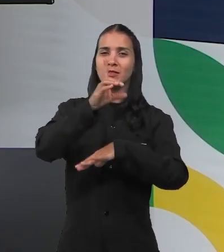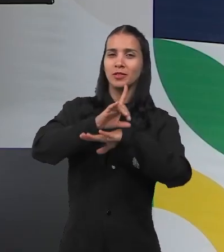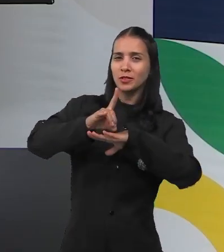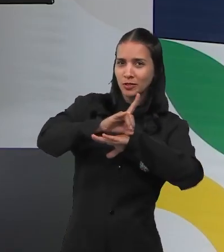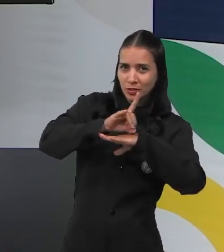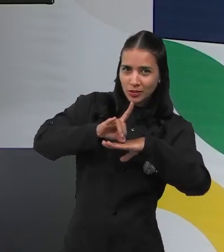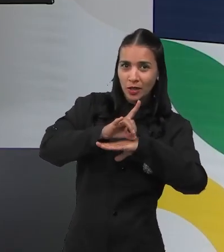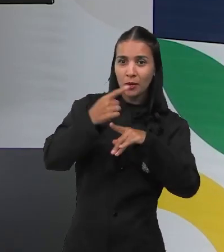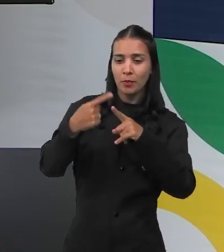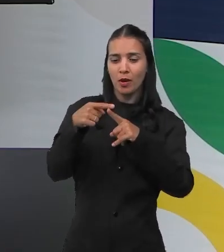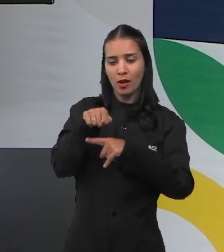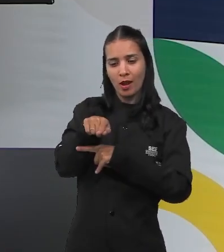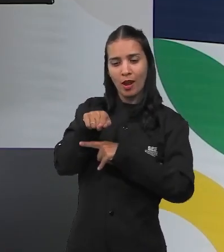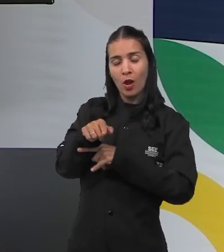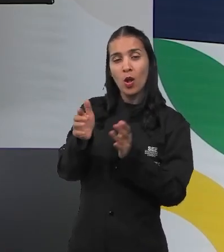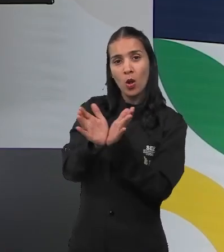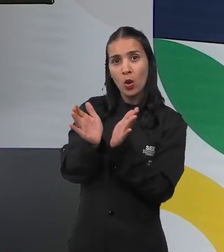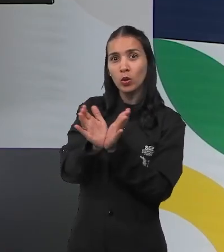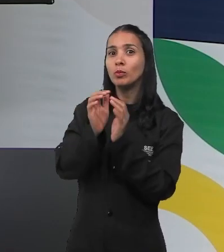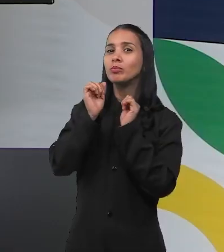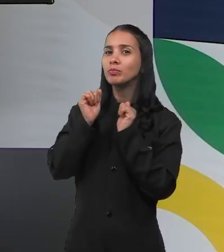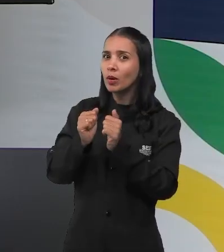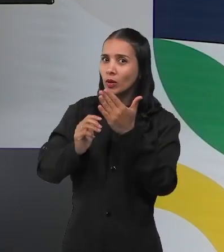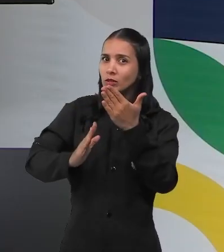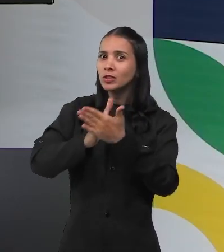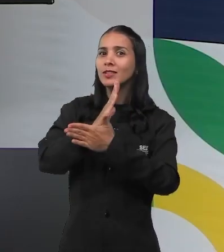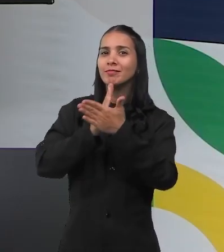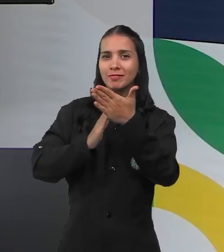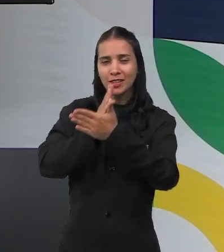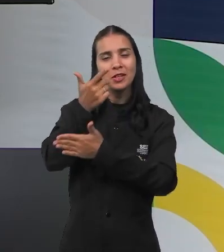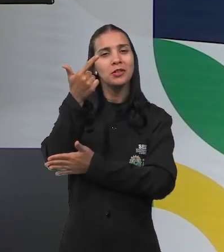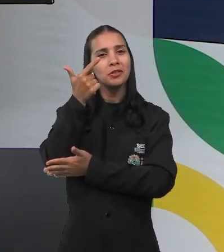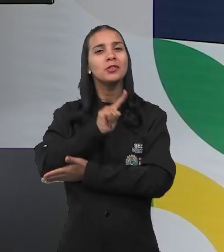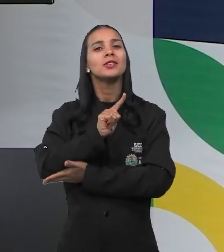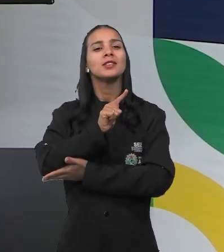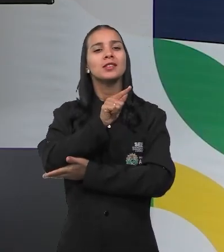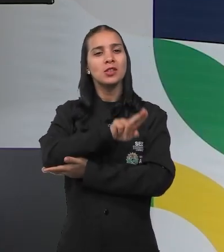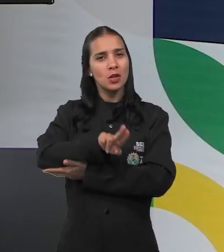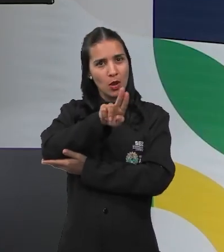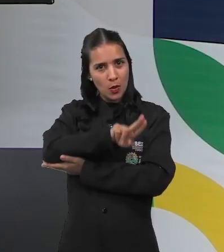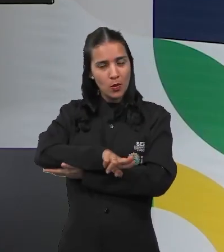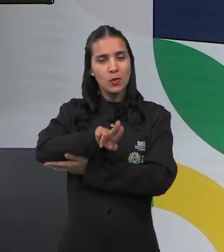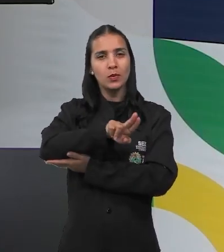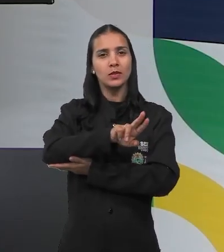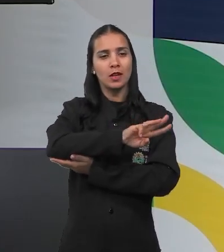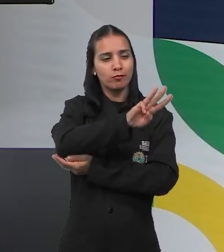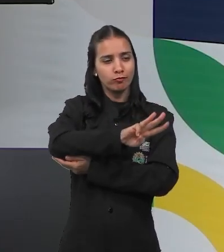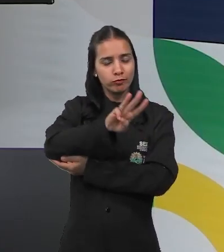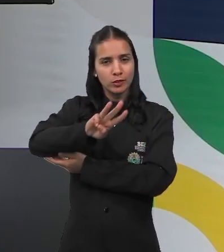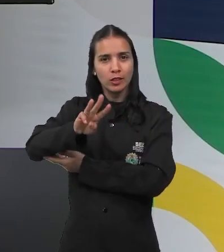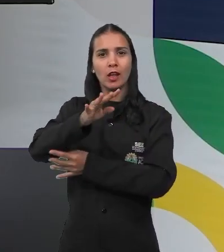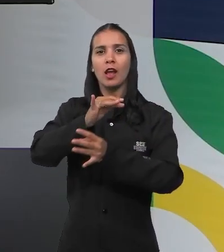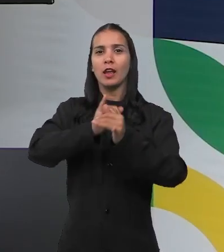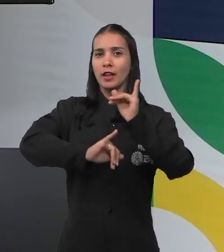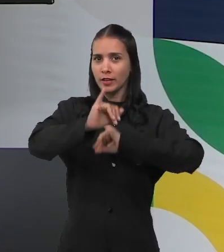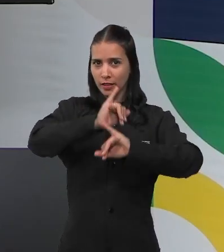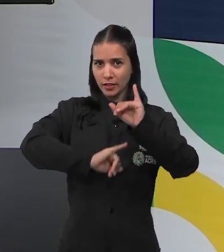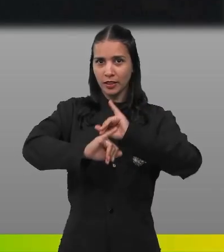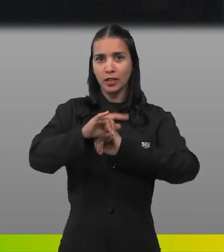é possível acessar através dessa nova modalidade. Isso a gente tem que